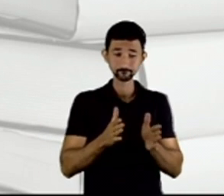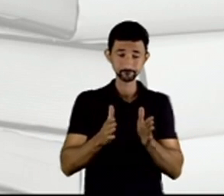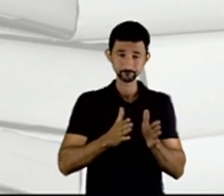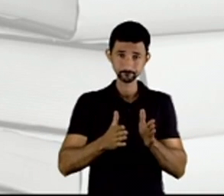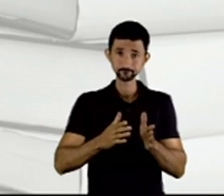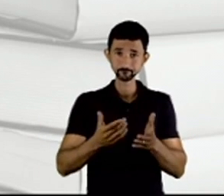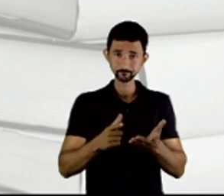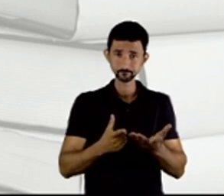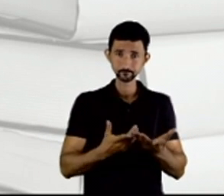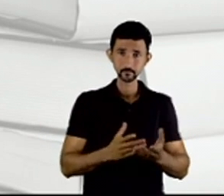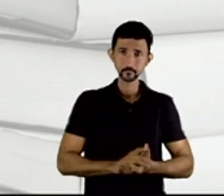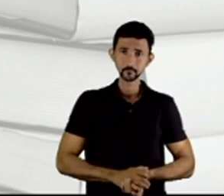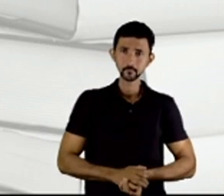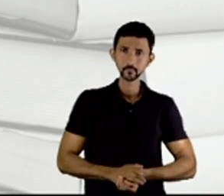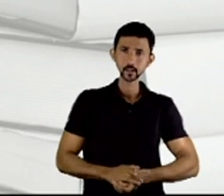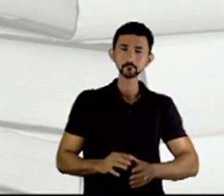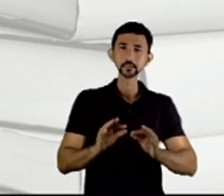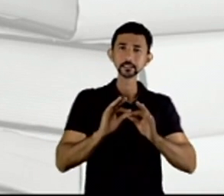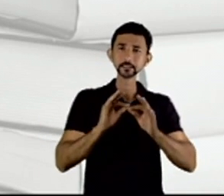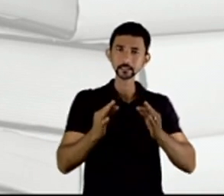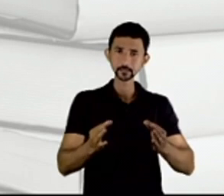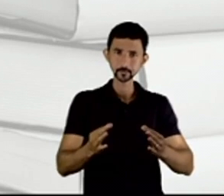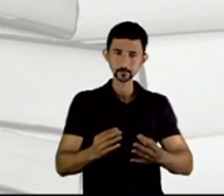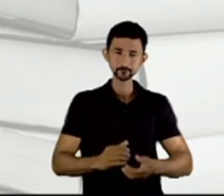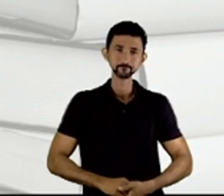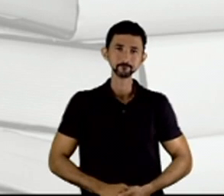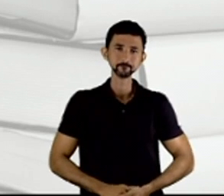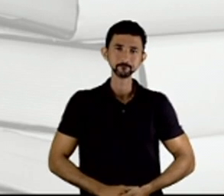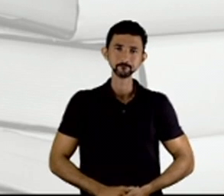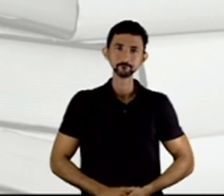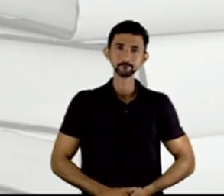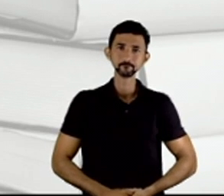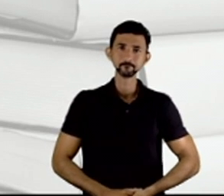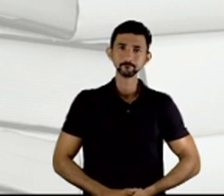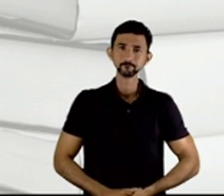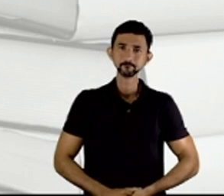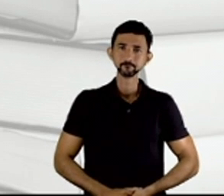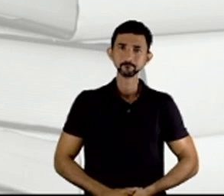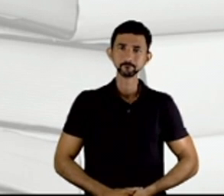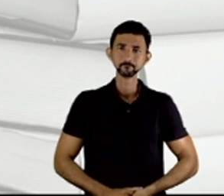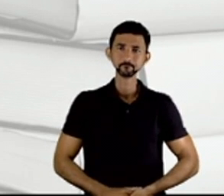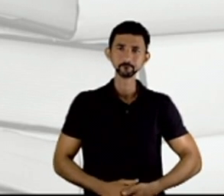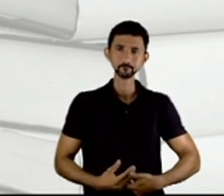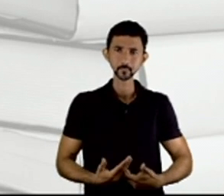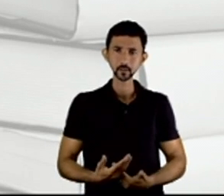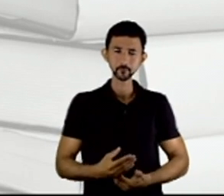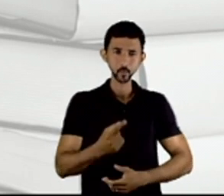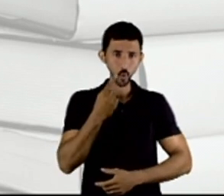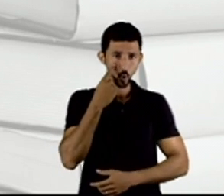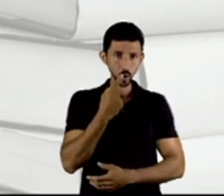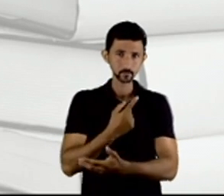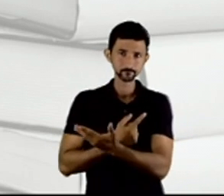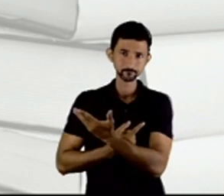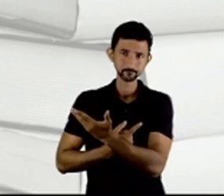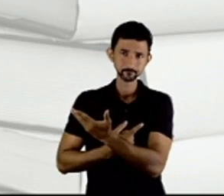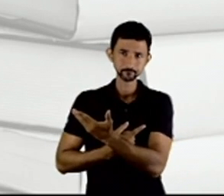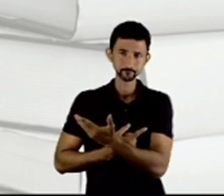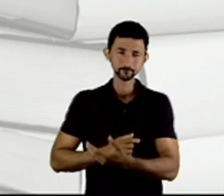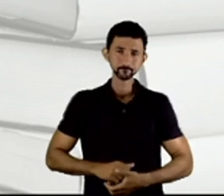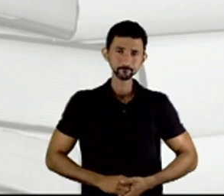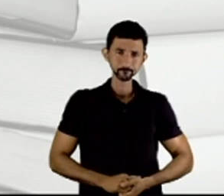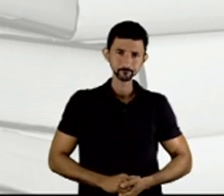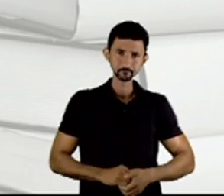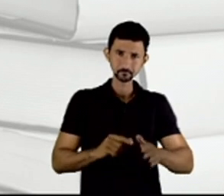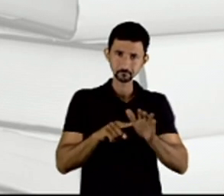né, trata-se de uma dízima periódica simples. Então vamos observar isso em